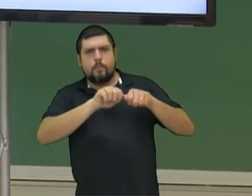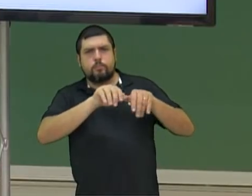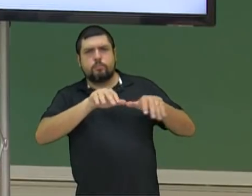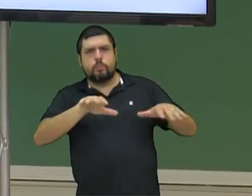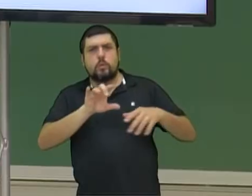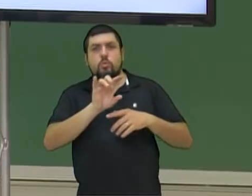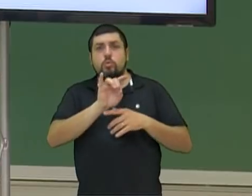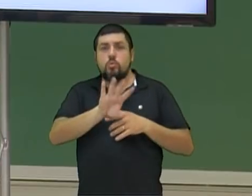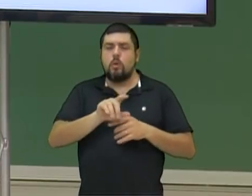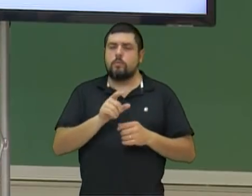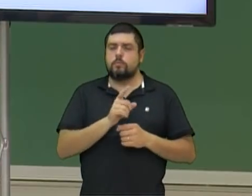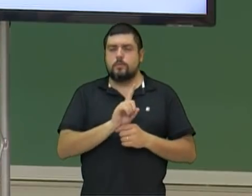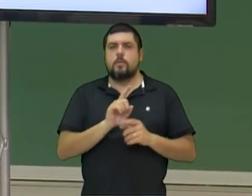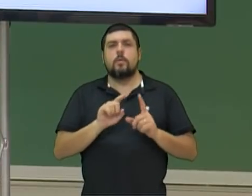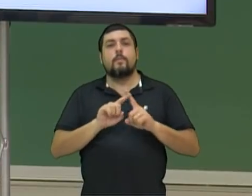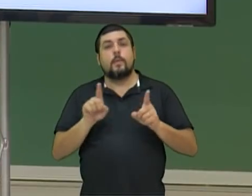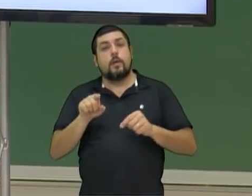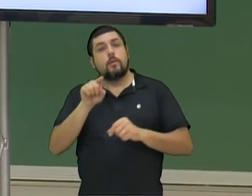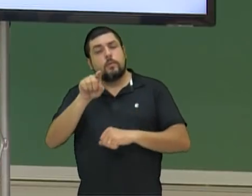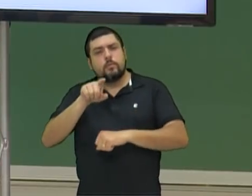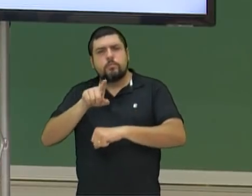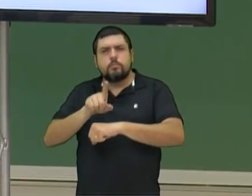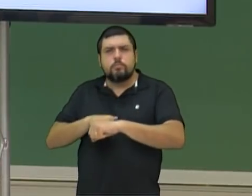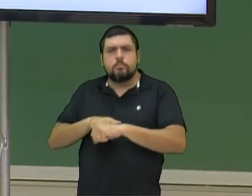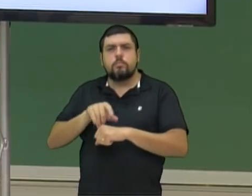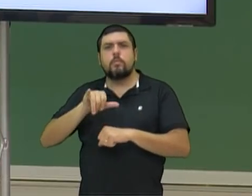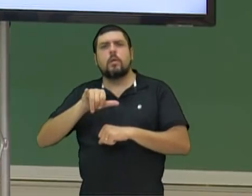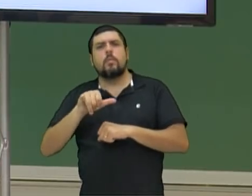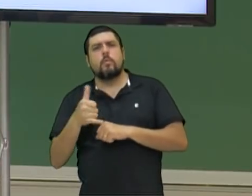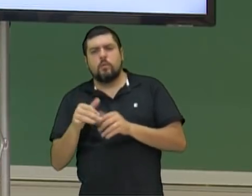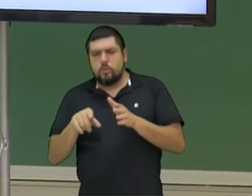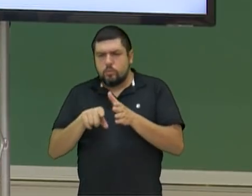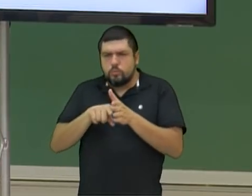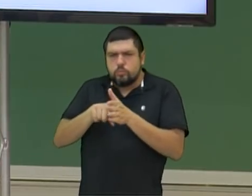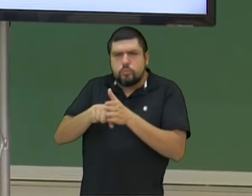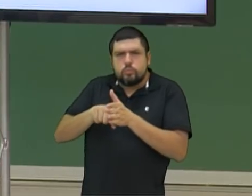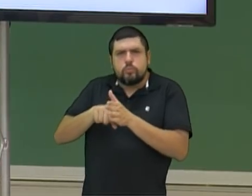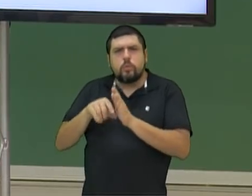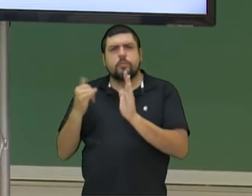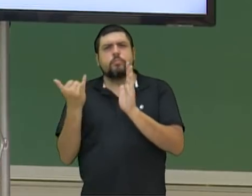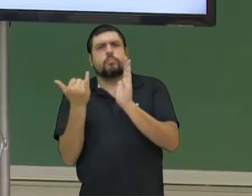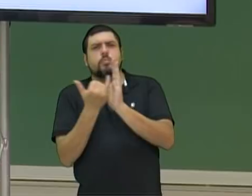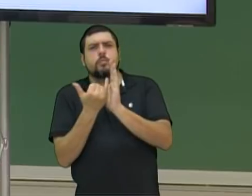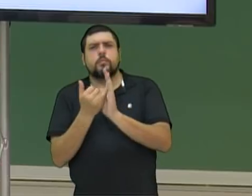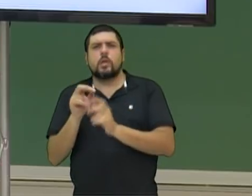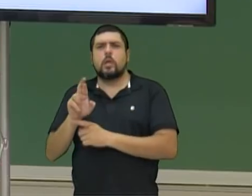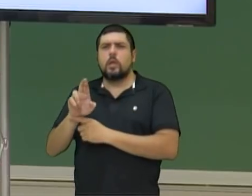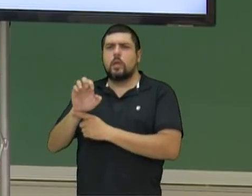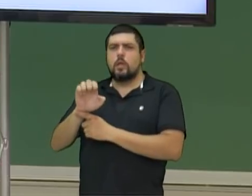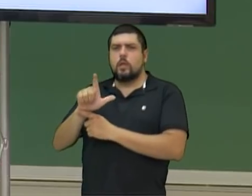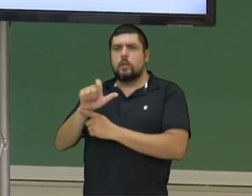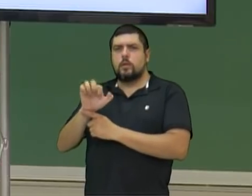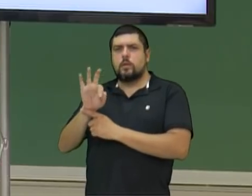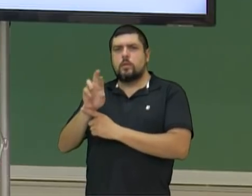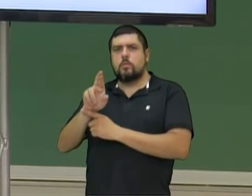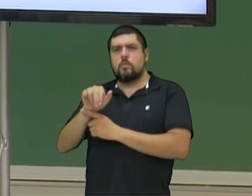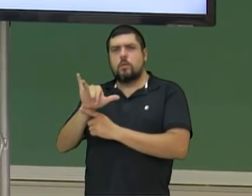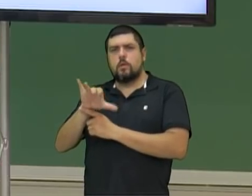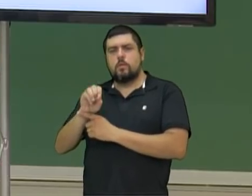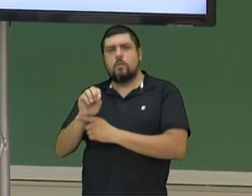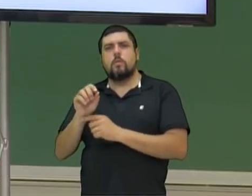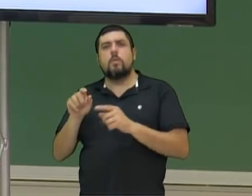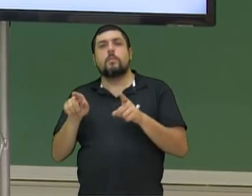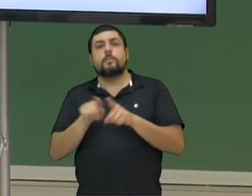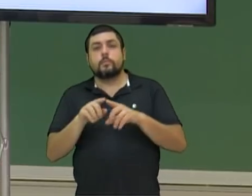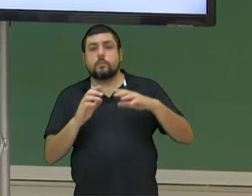Se vocês tiverem um tempinho, pesquisem, tá bom? Entrem lá, procurem relatórios, tem essas empresas